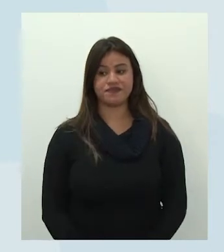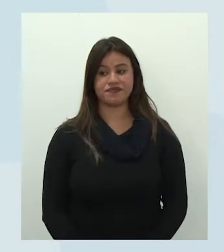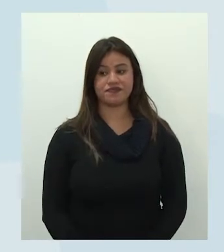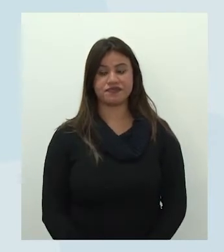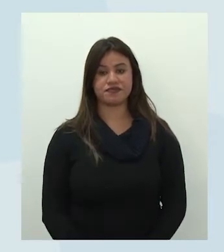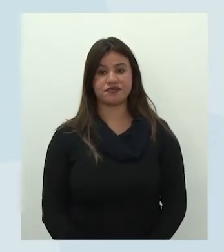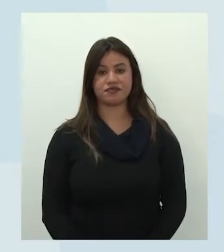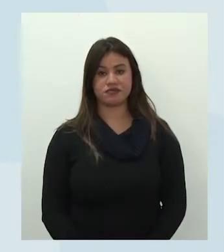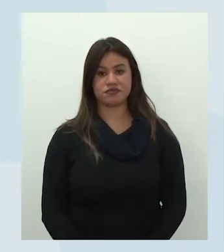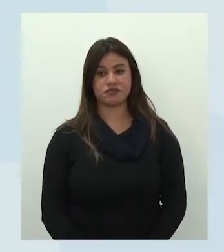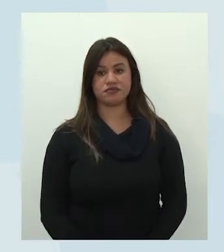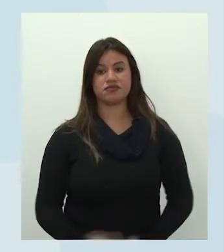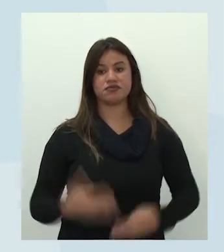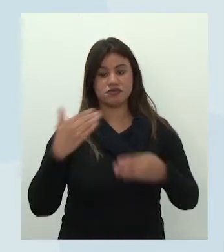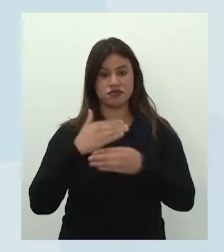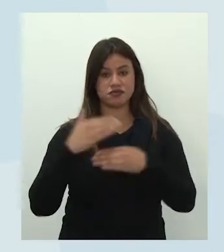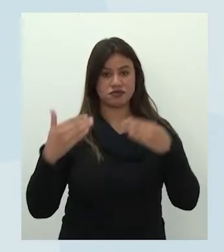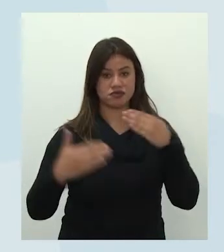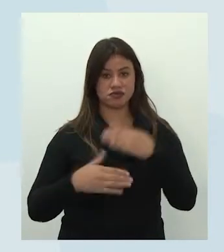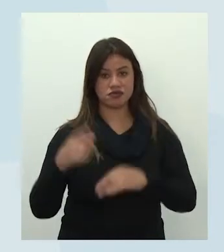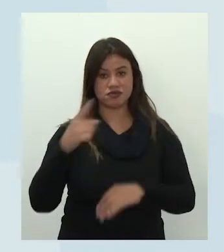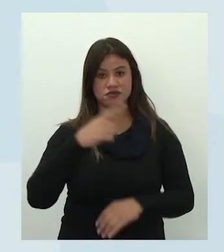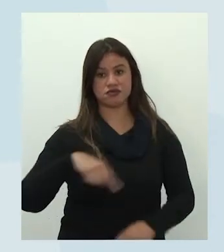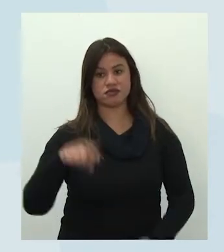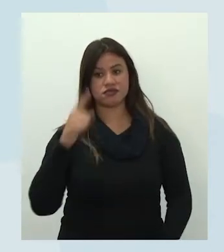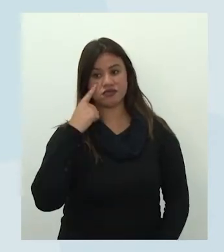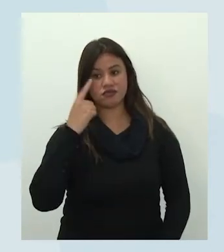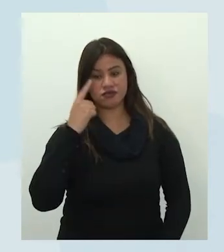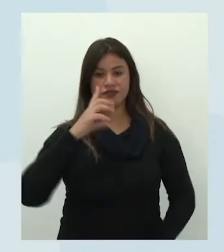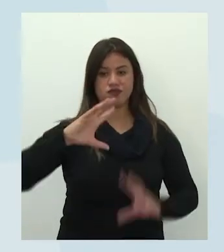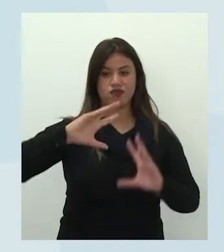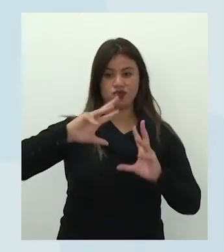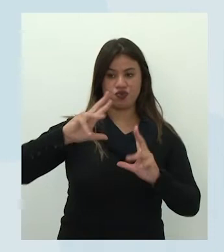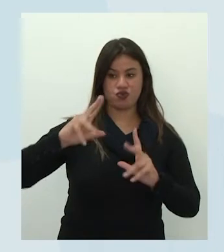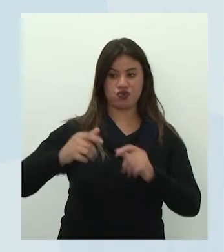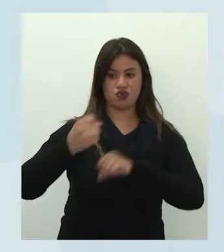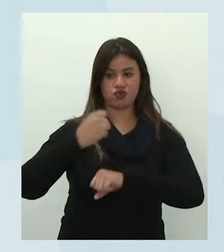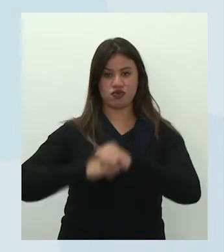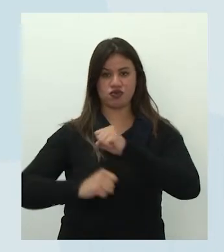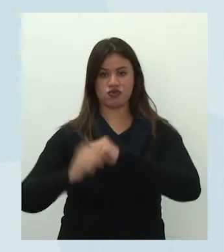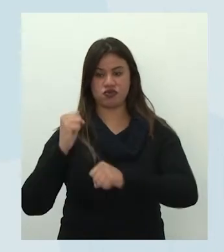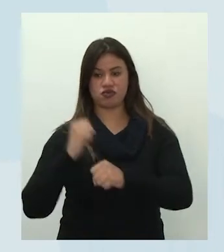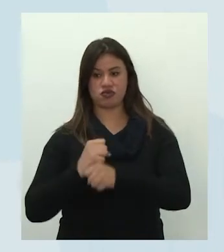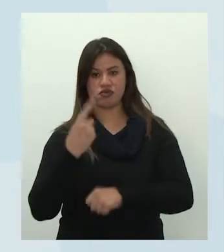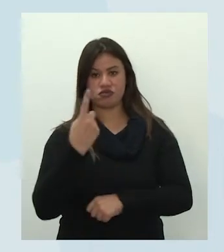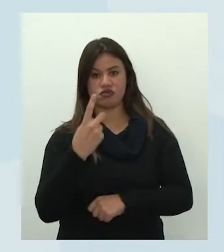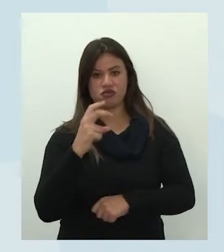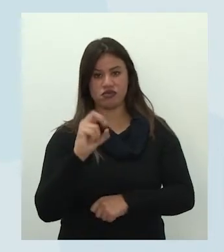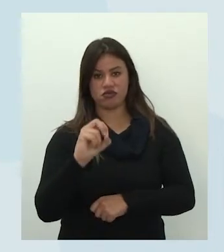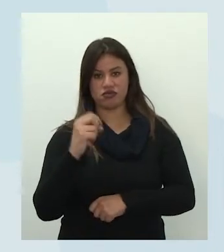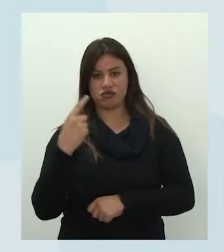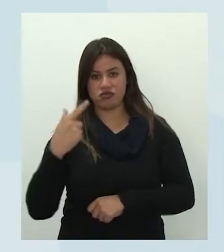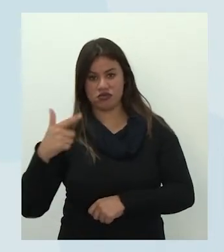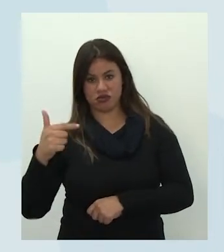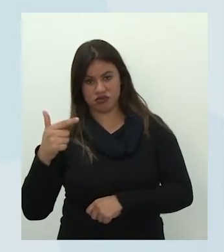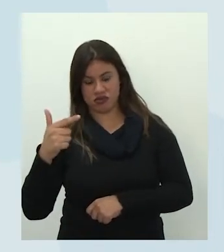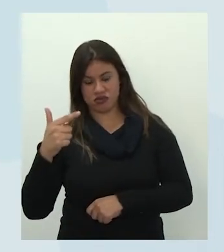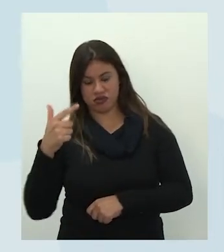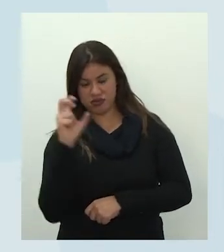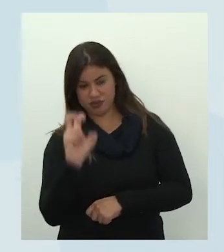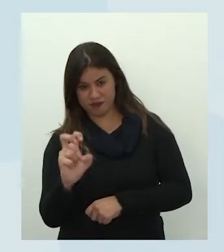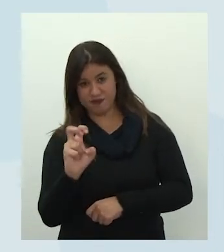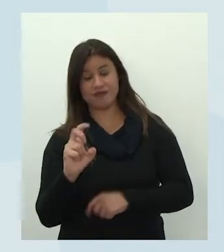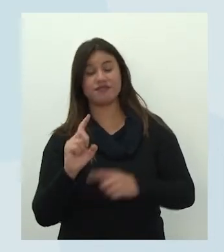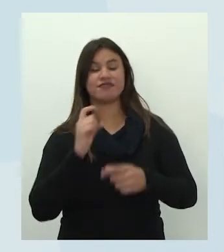Nesse slide, nós estamos vendo as regiões do mundo, né, em 2015 e 2050.